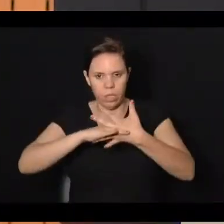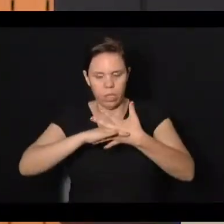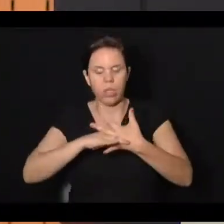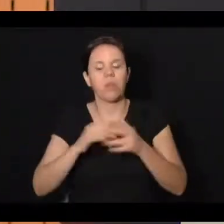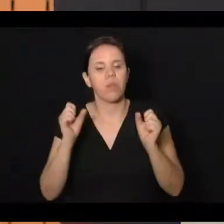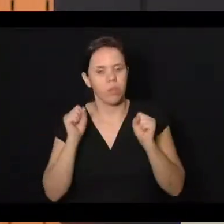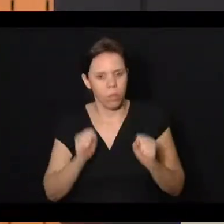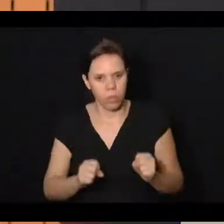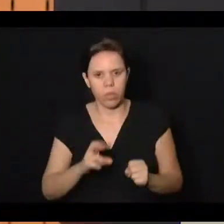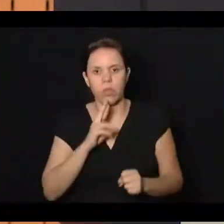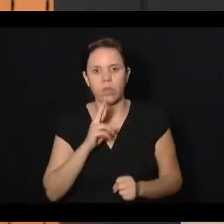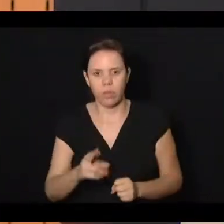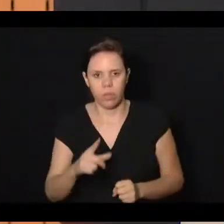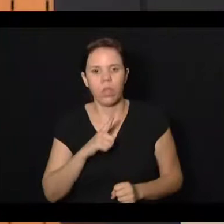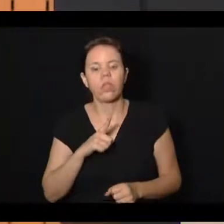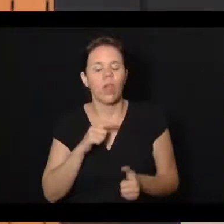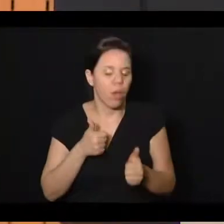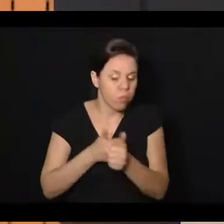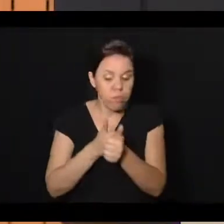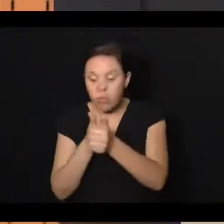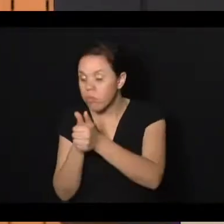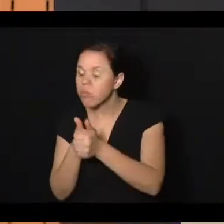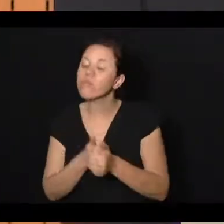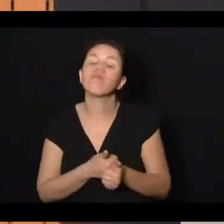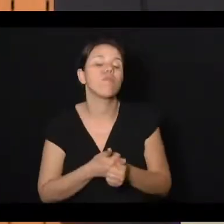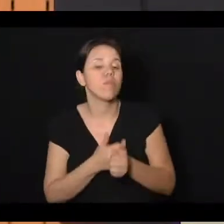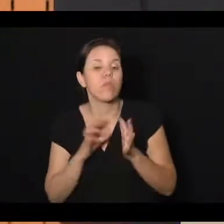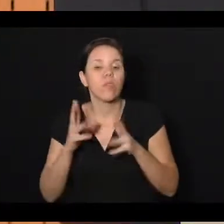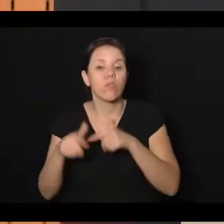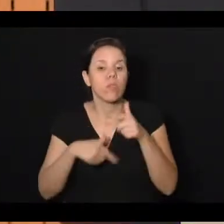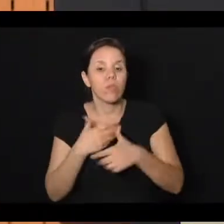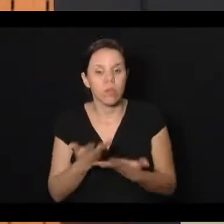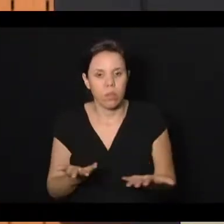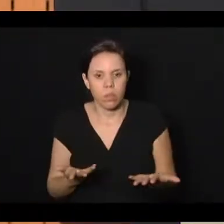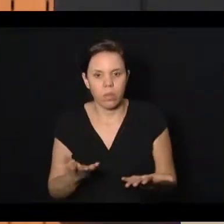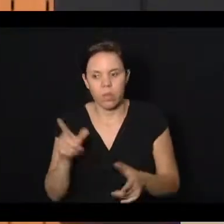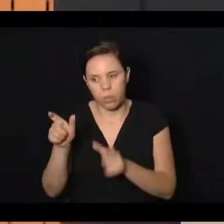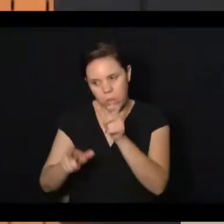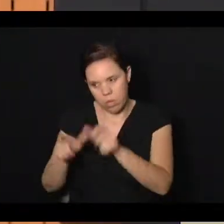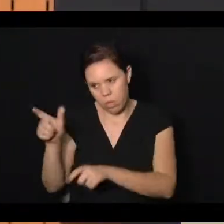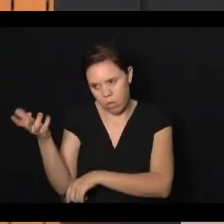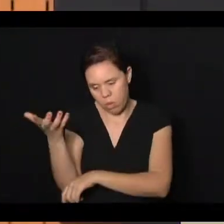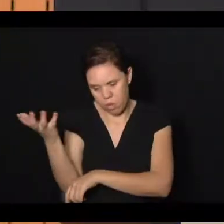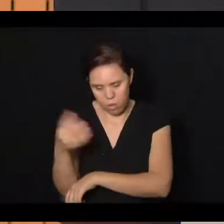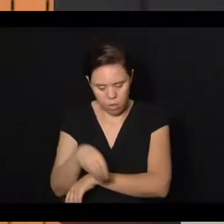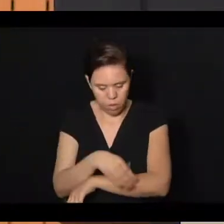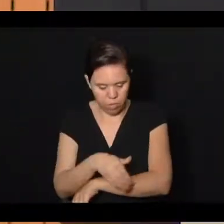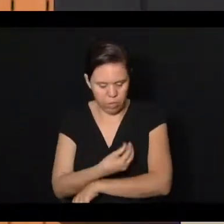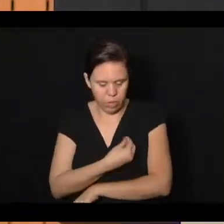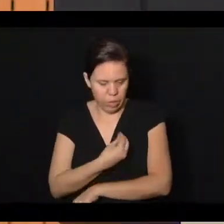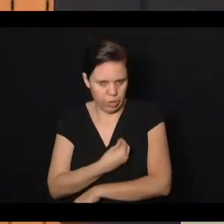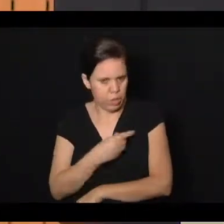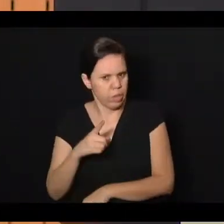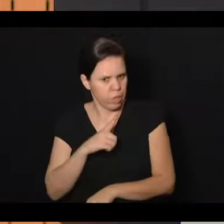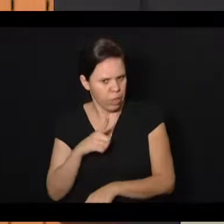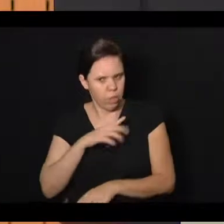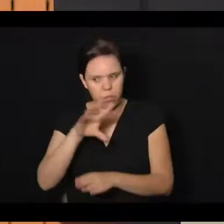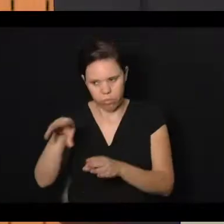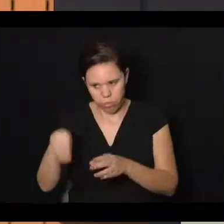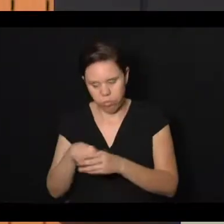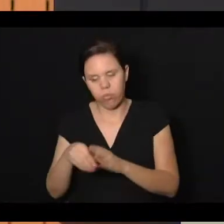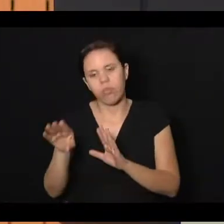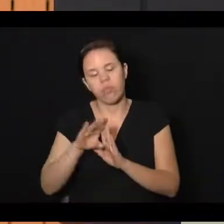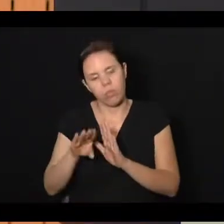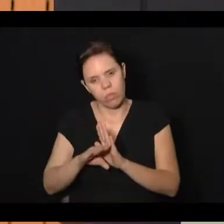responder que eu tenho acompanhado porque várias usuários nossos dos abrigos têm sido inserido nesse